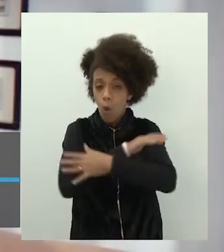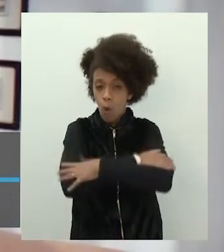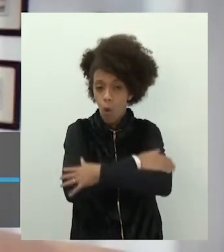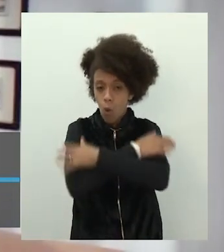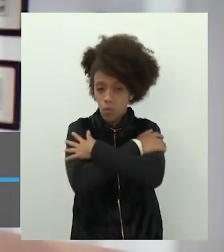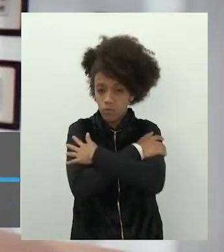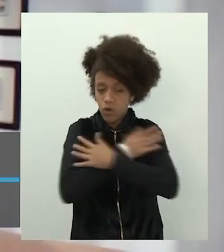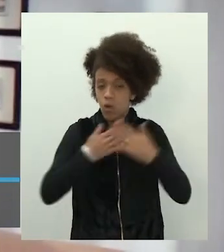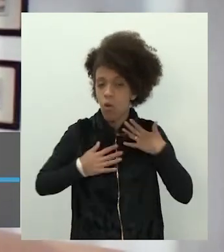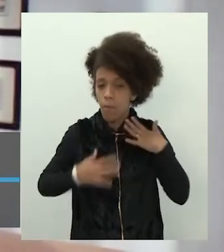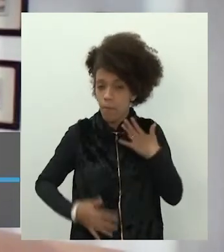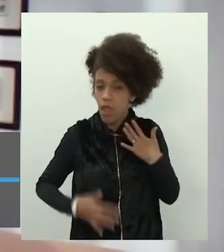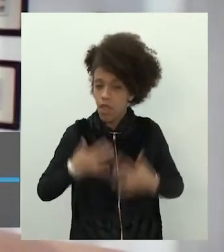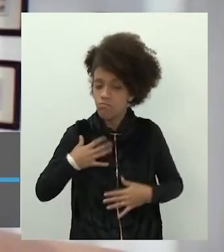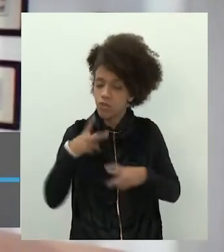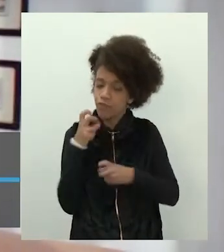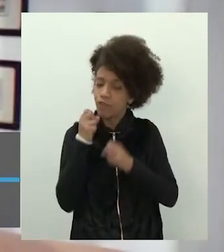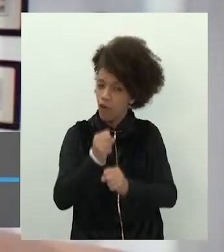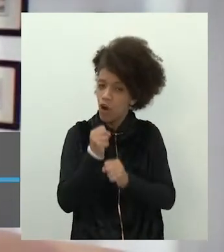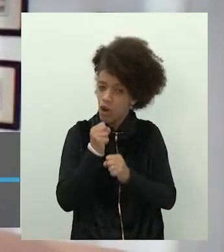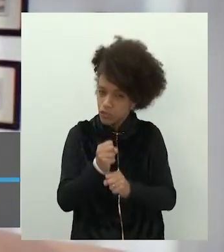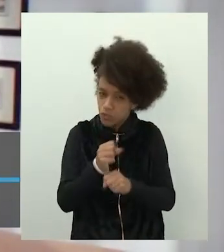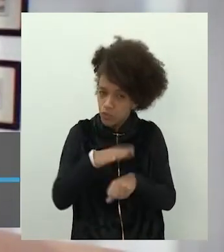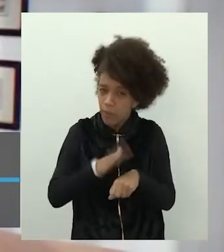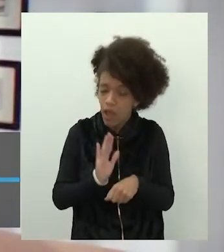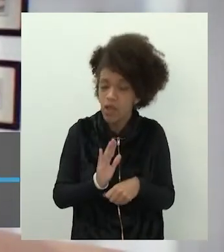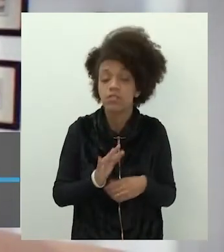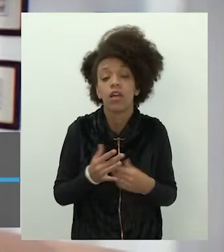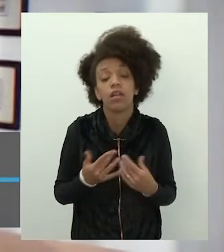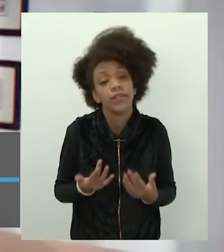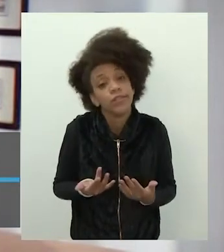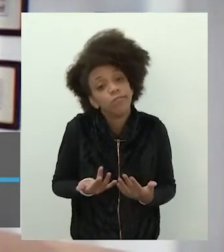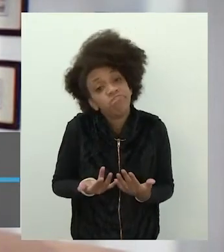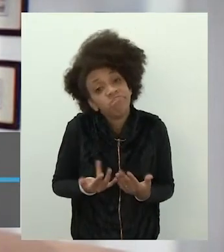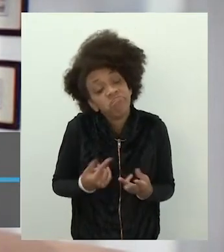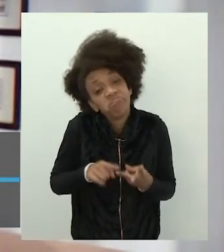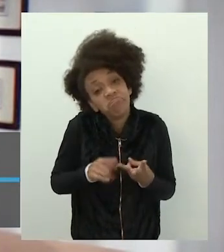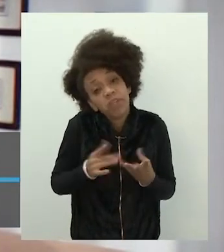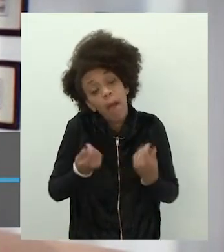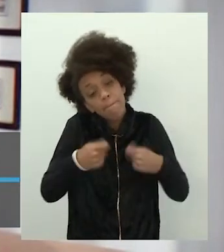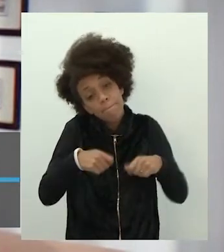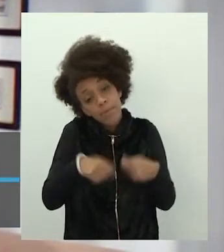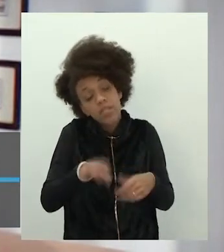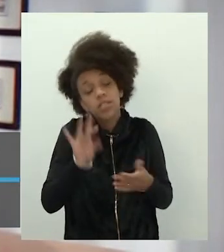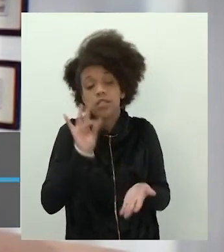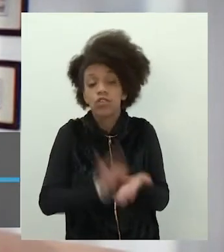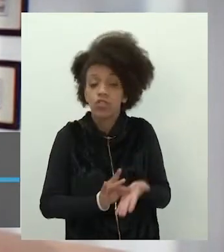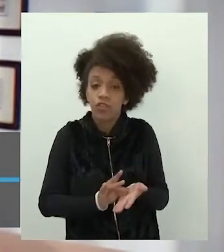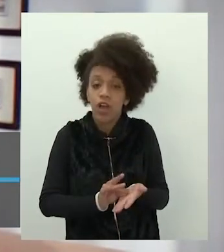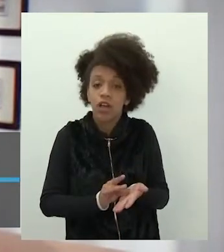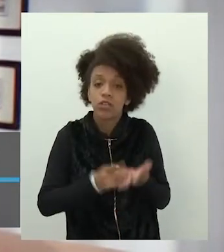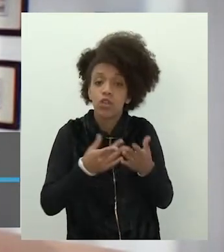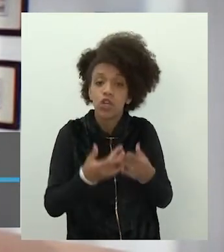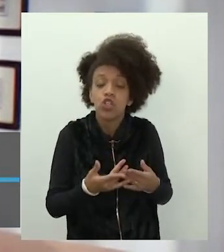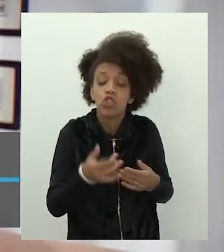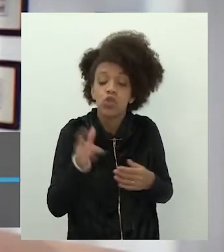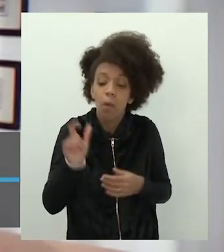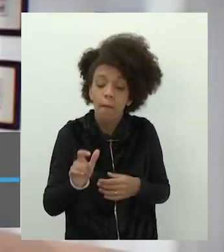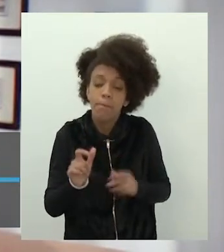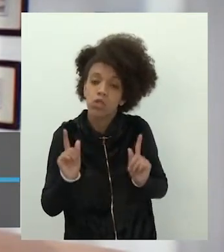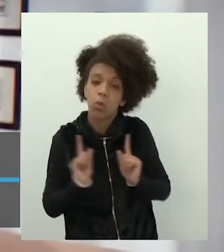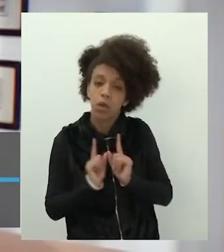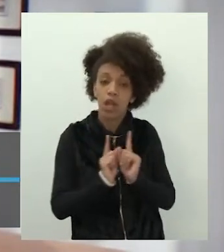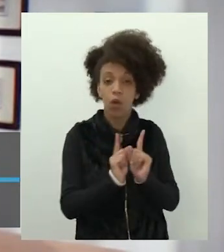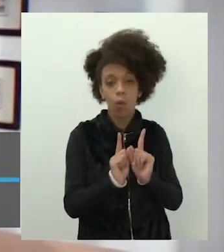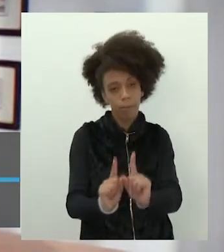mais fortes e, ou, de repente, a pessoa precisa, de fato, de uma pessoa que a acompanhe para